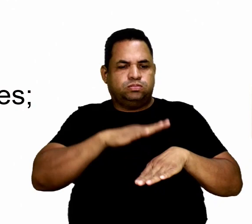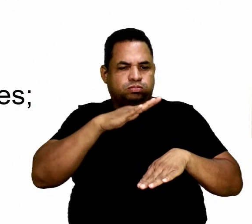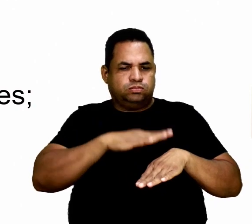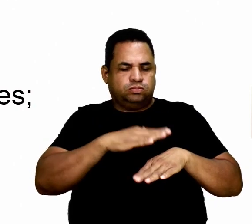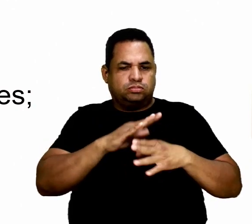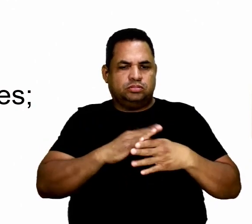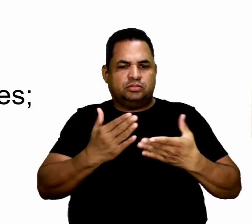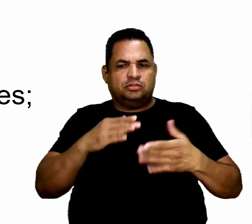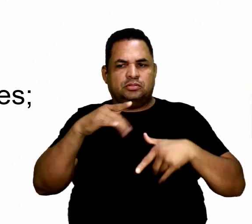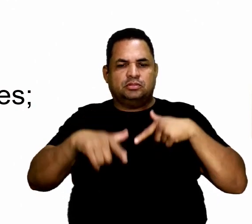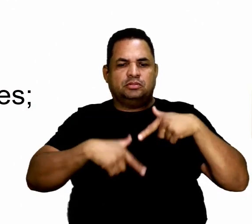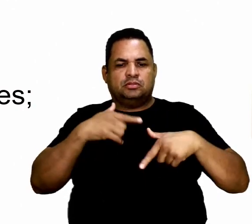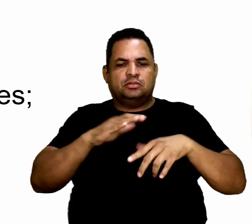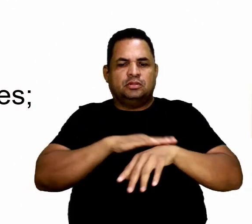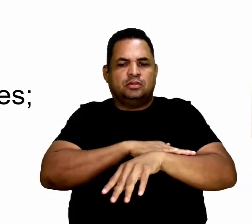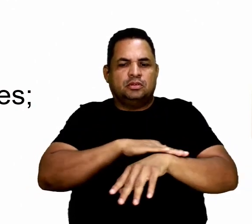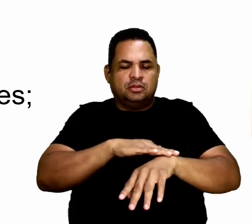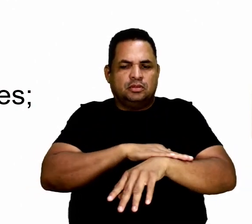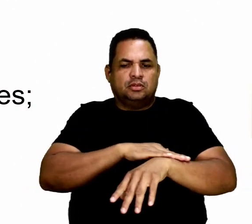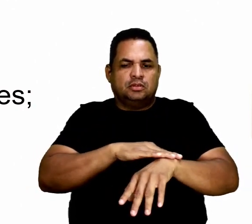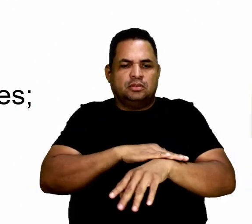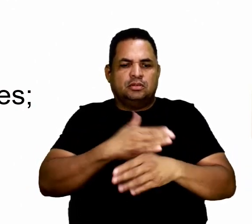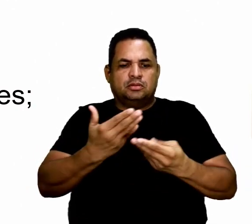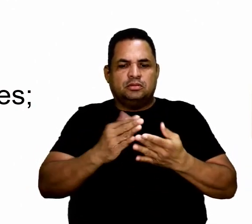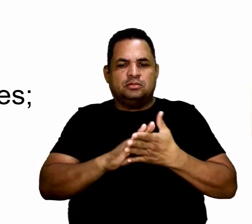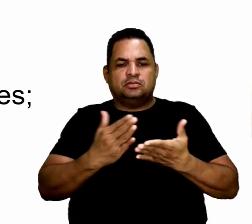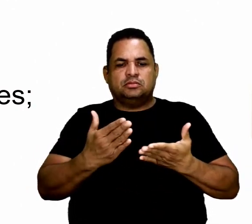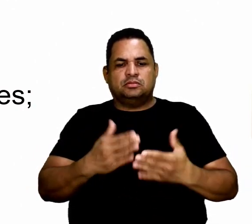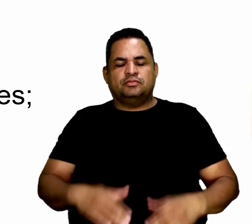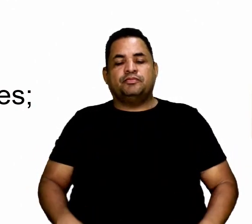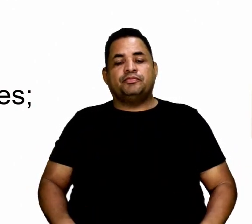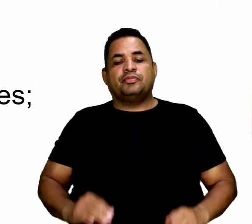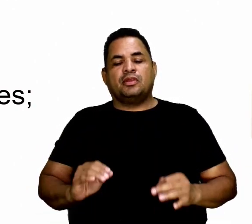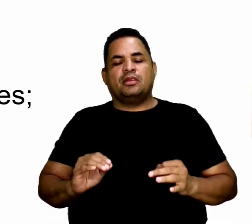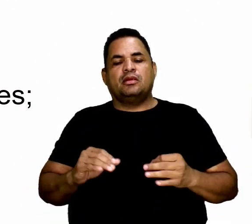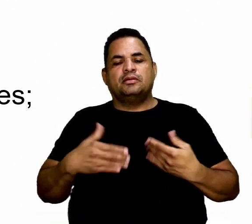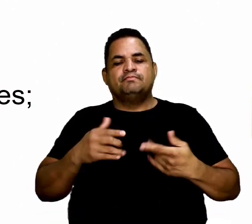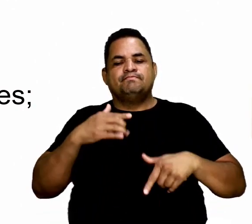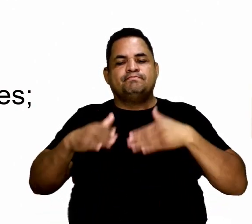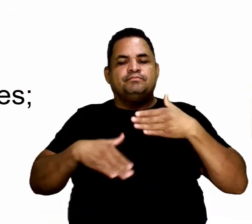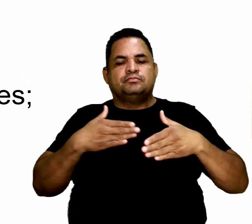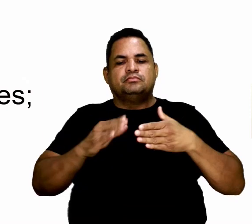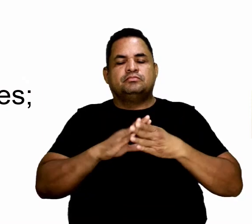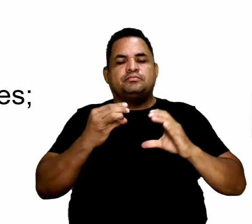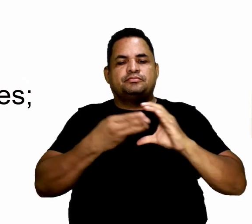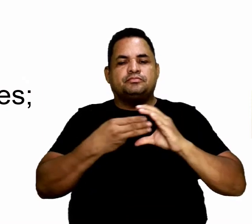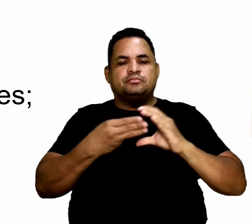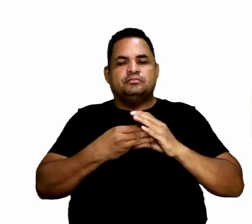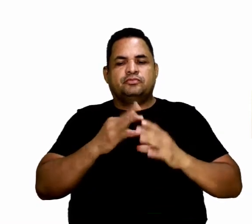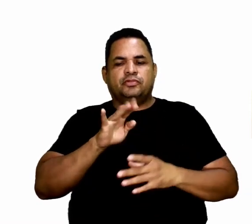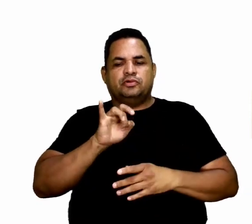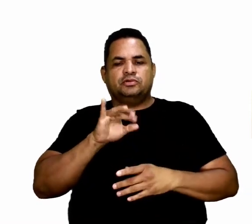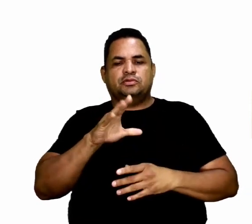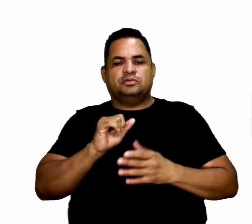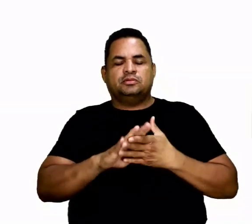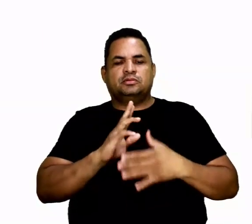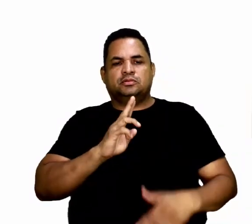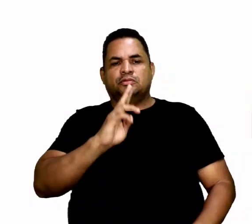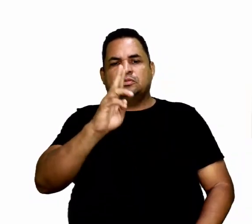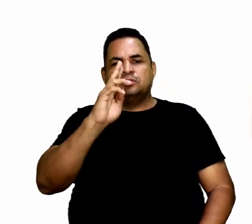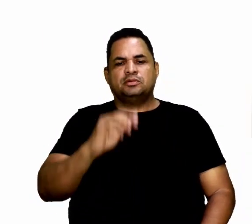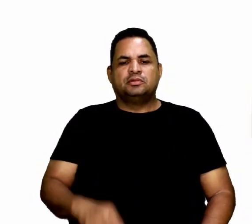vão agir nos tecidos, né? Partes teciduais, que vão produzir essas células fagocitárias.